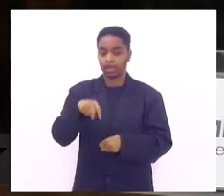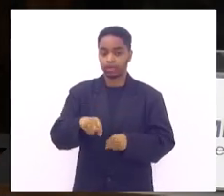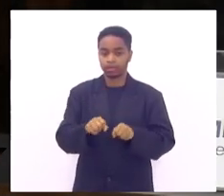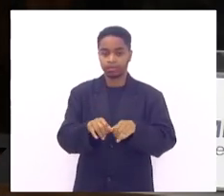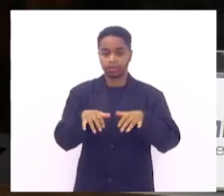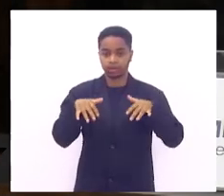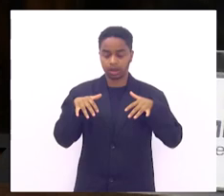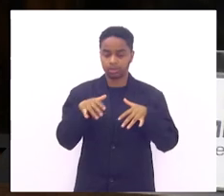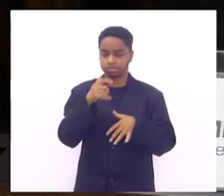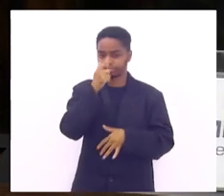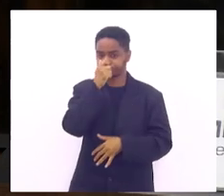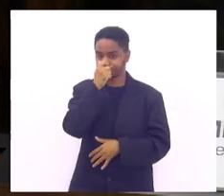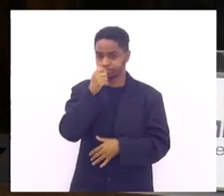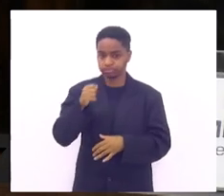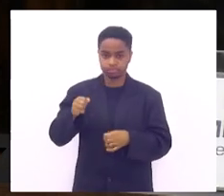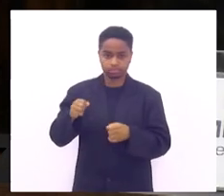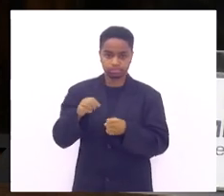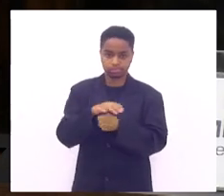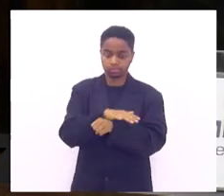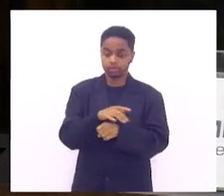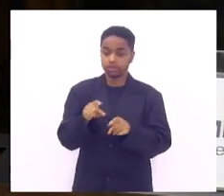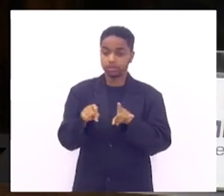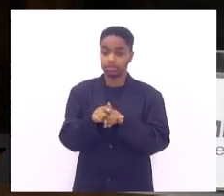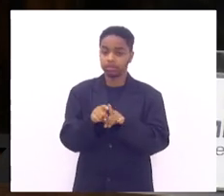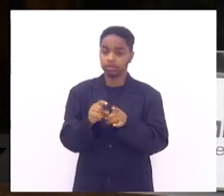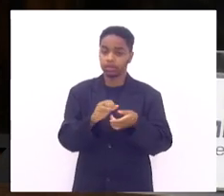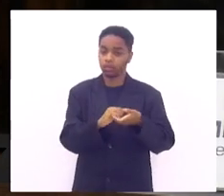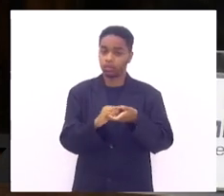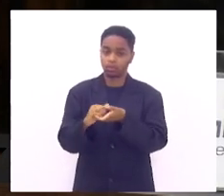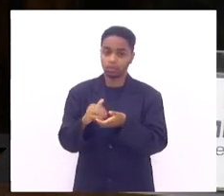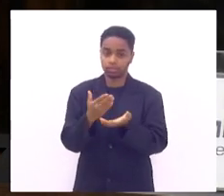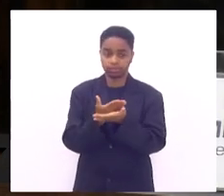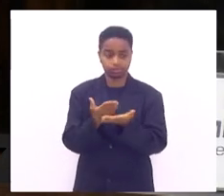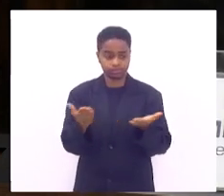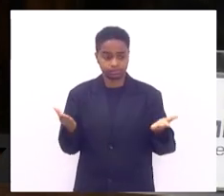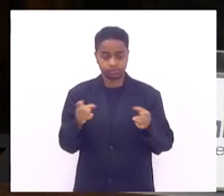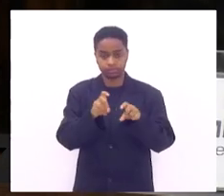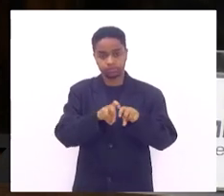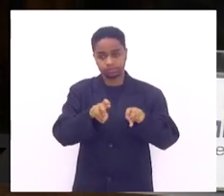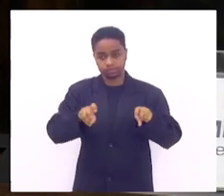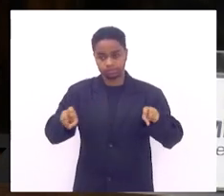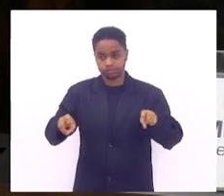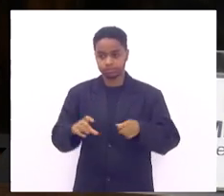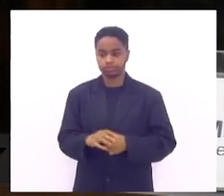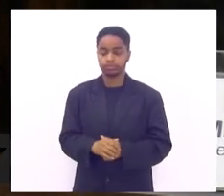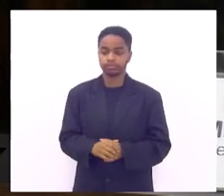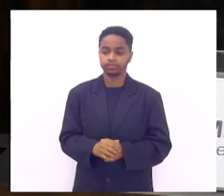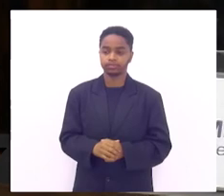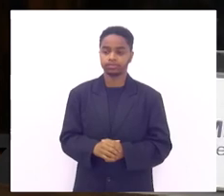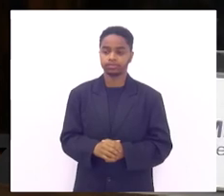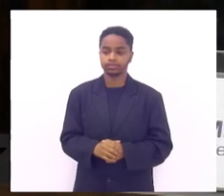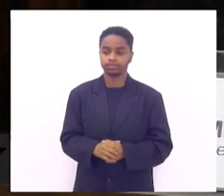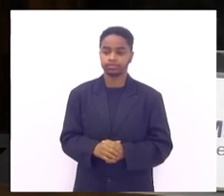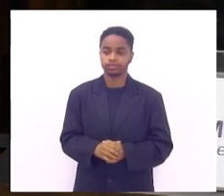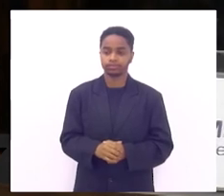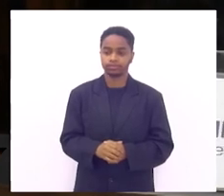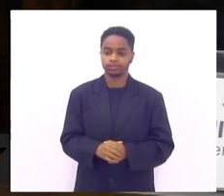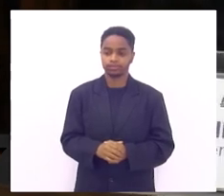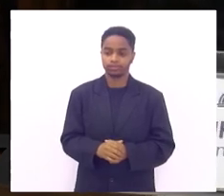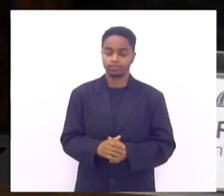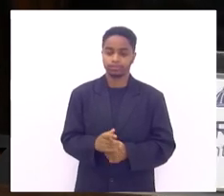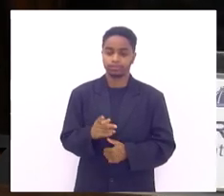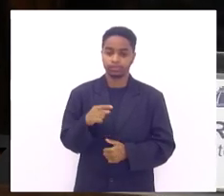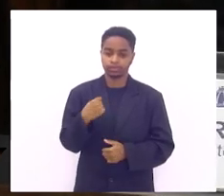lotado, e saudar os demais componentes da mesa, já